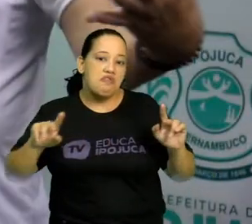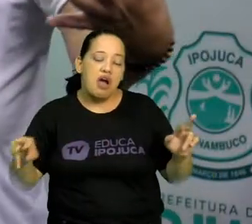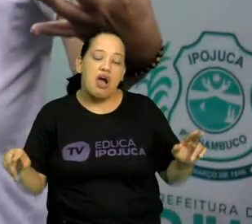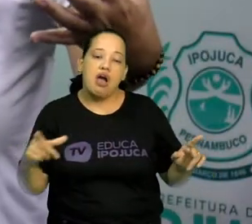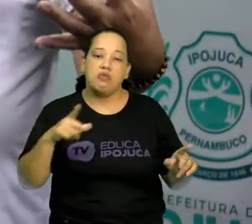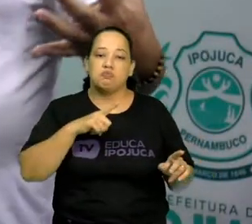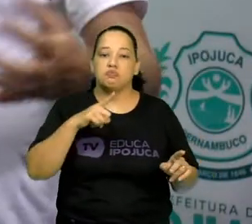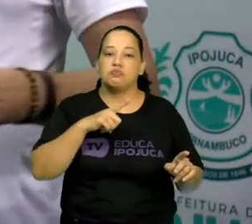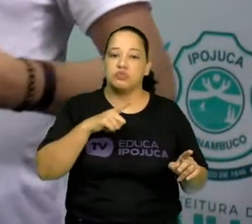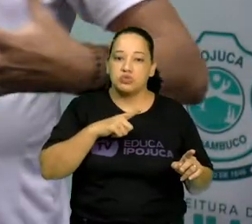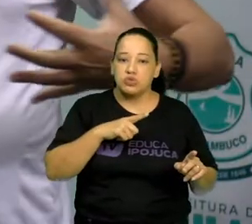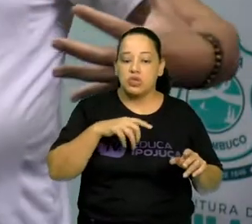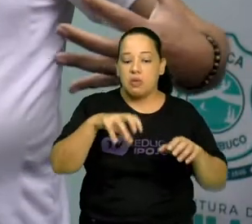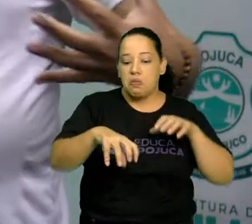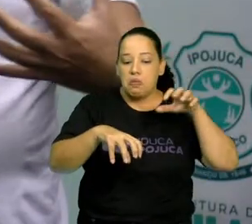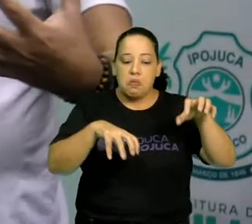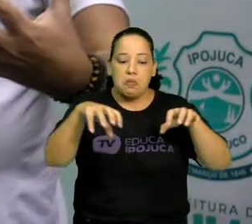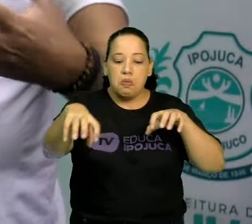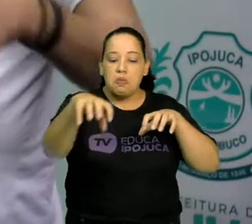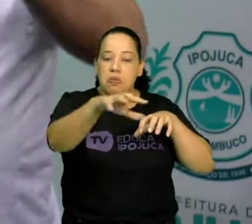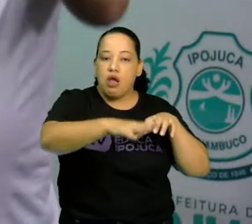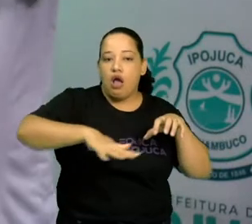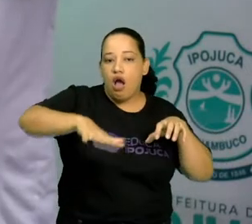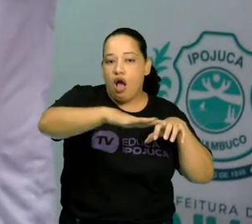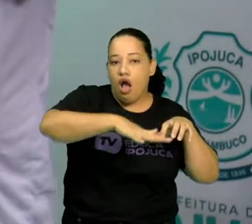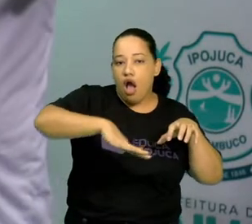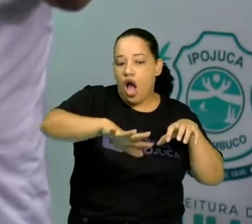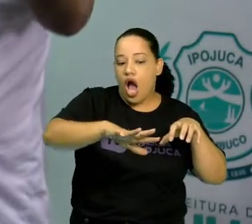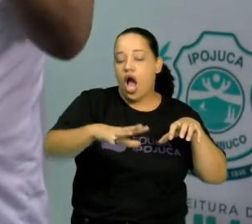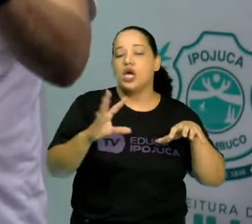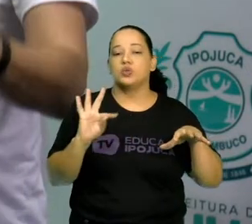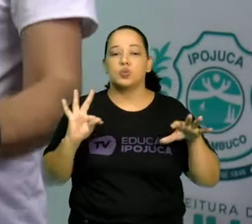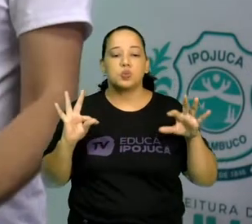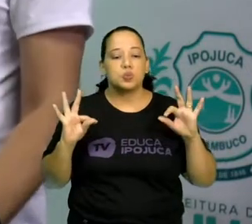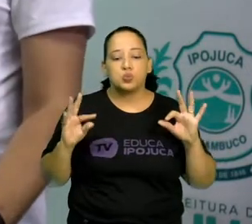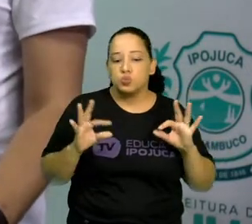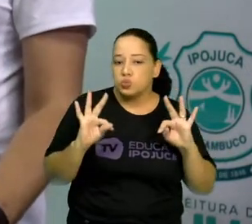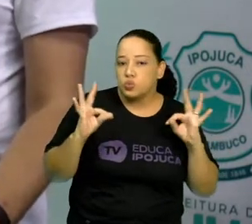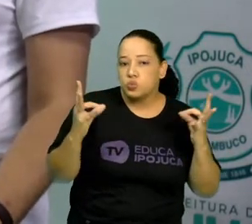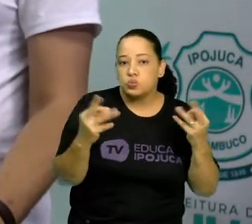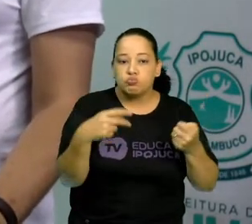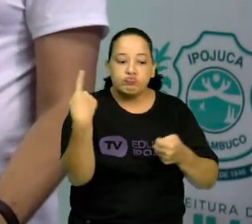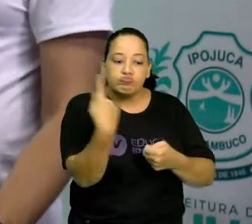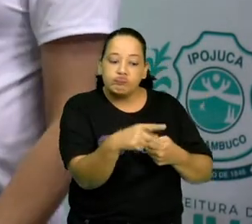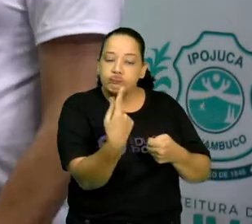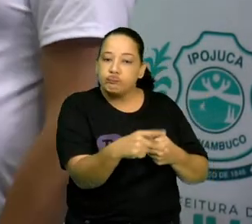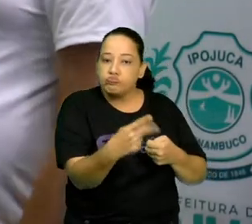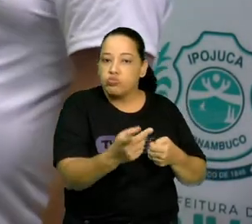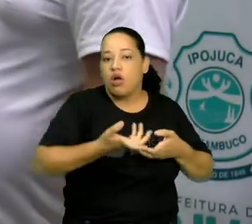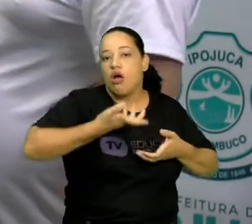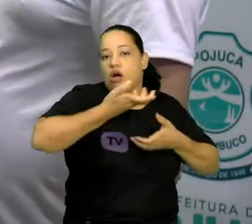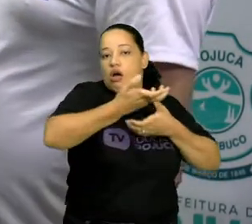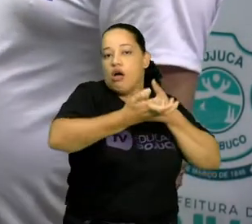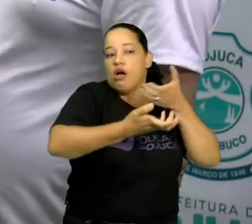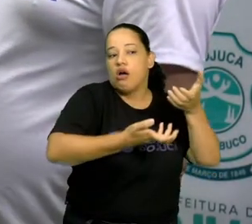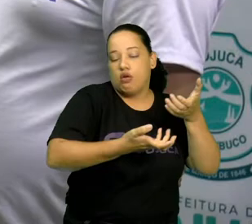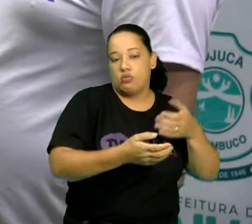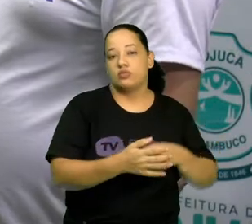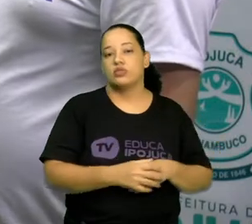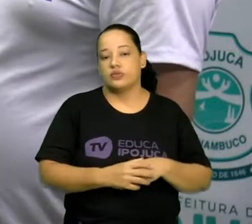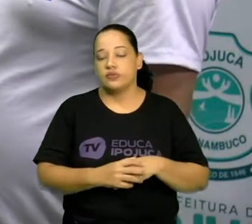coro, né? As árias. Então, a ópera ela tem uma construção própria, ok?